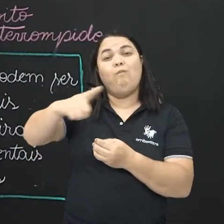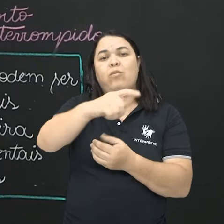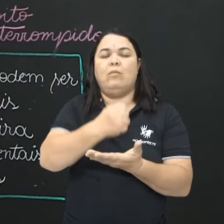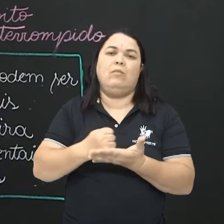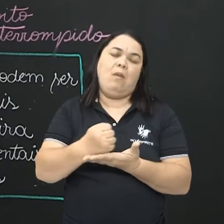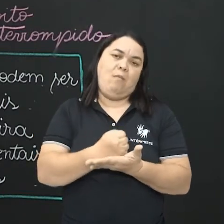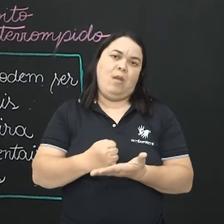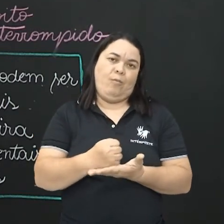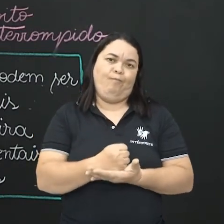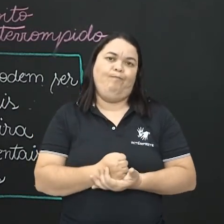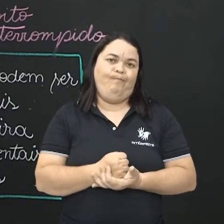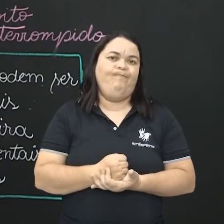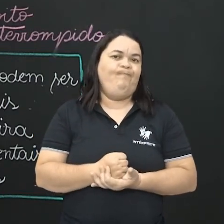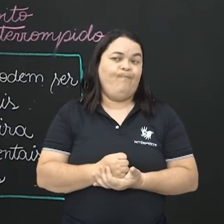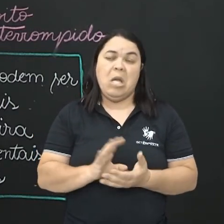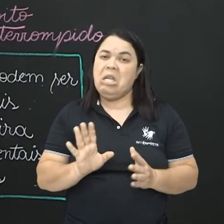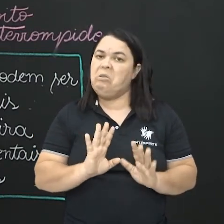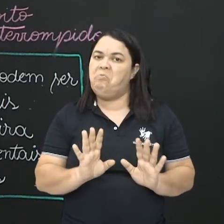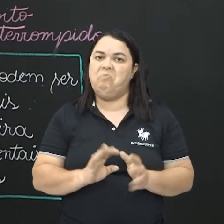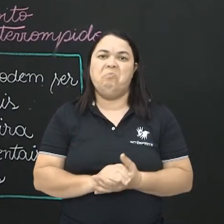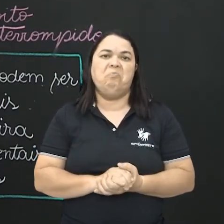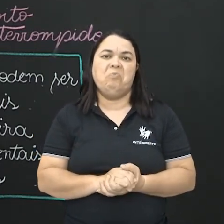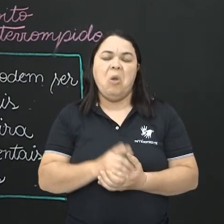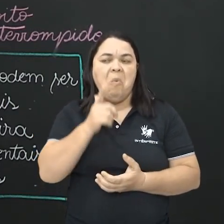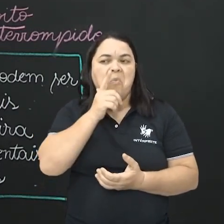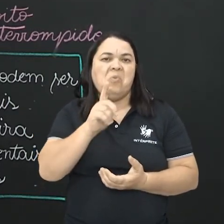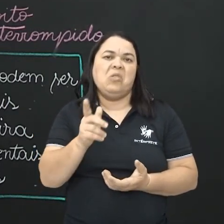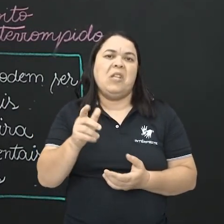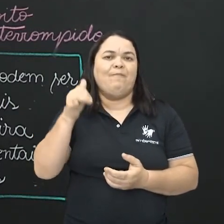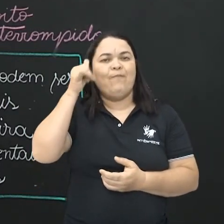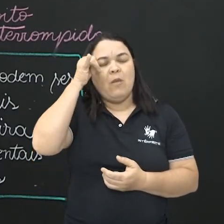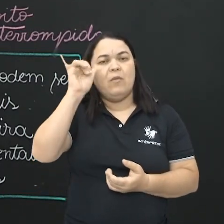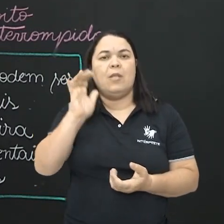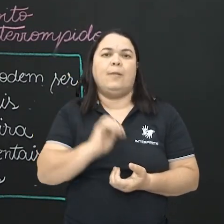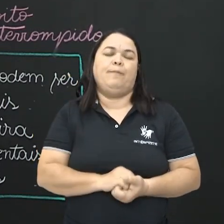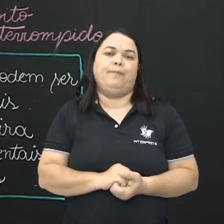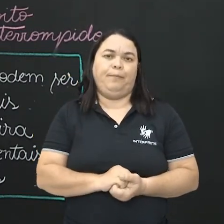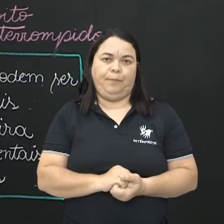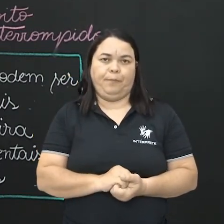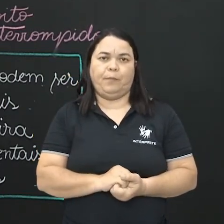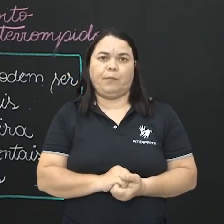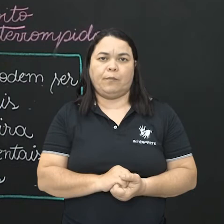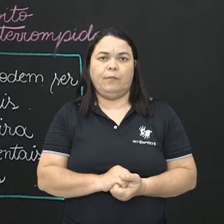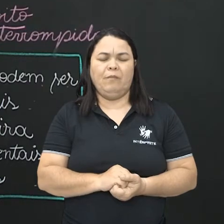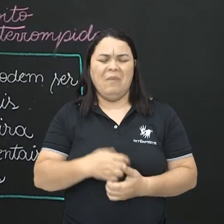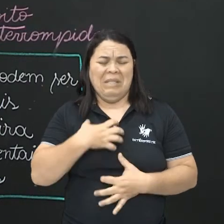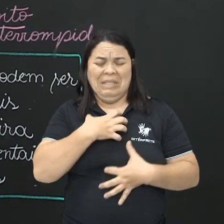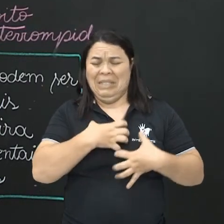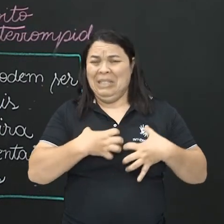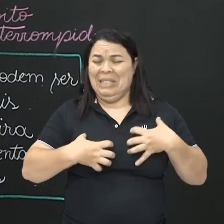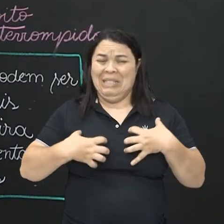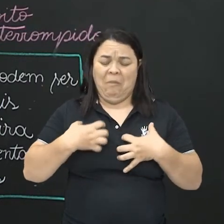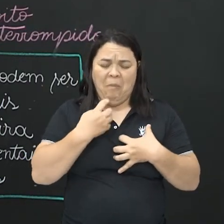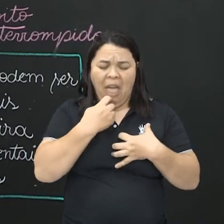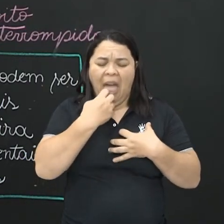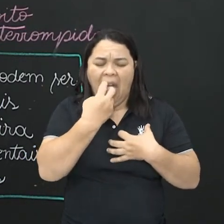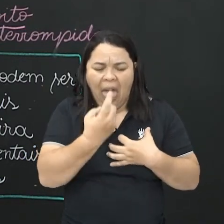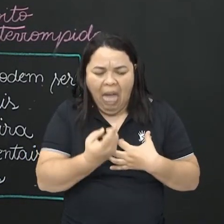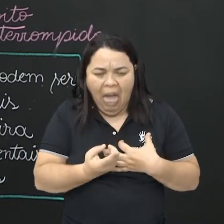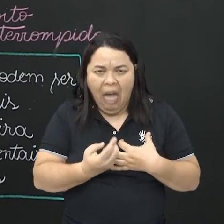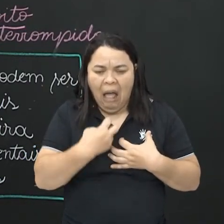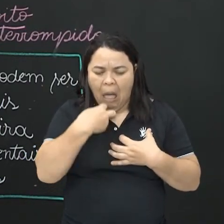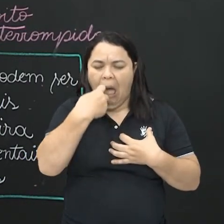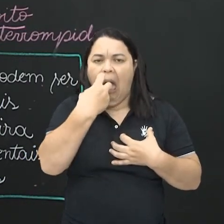ela usou algum remédio que cortou o efeito. Assim como tomou o remédio, passou mal, vomitou,